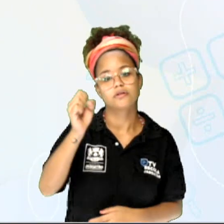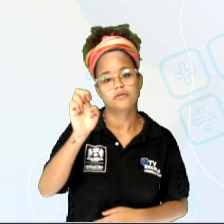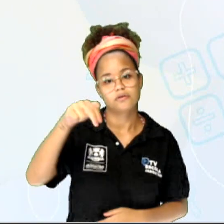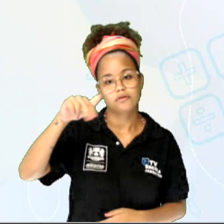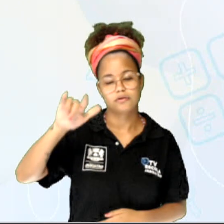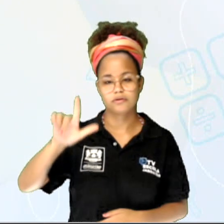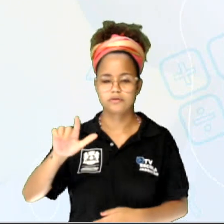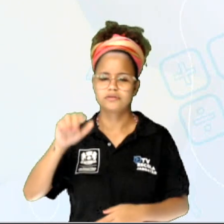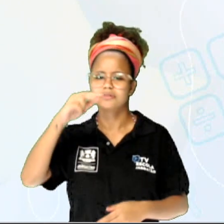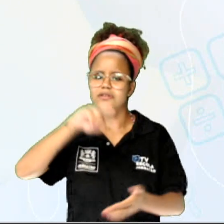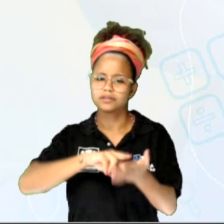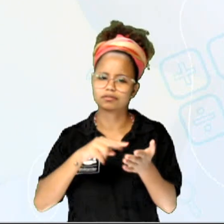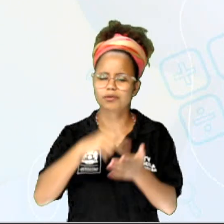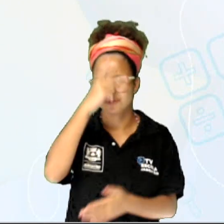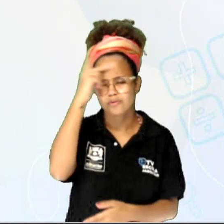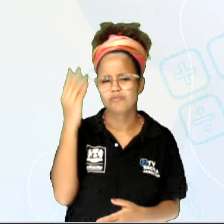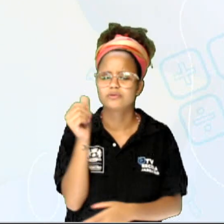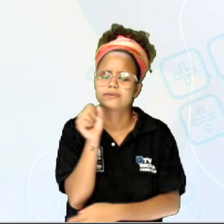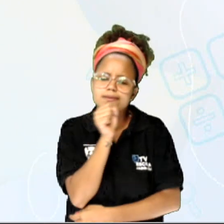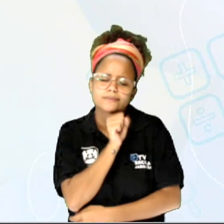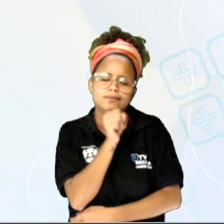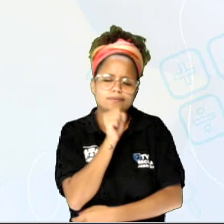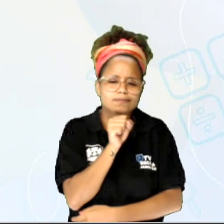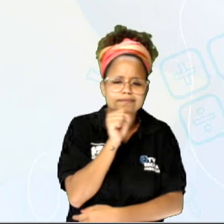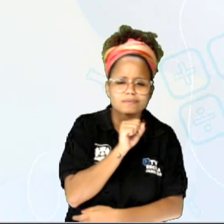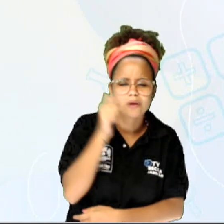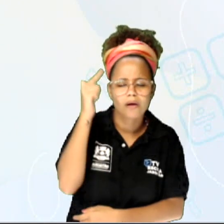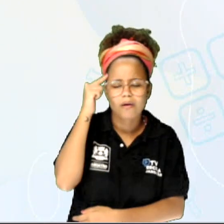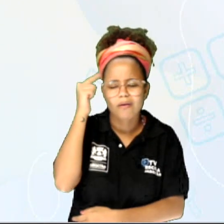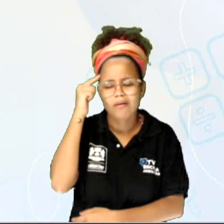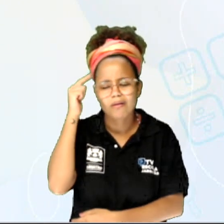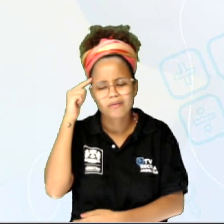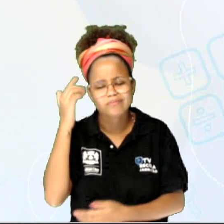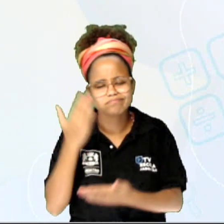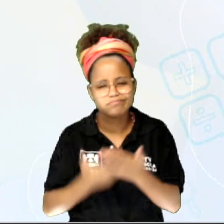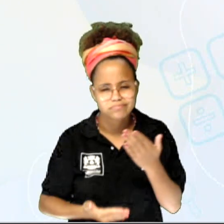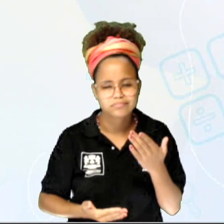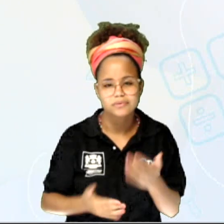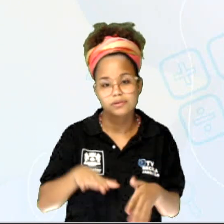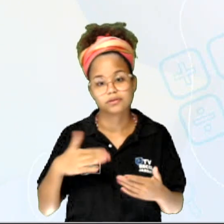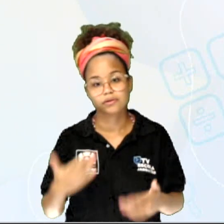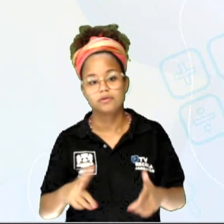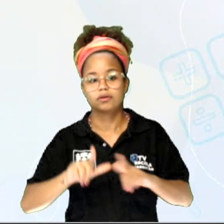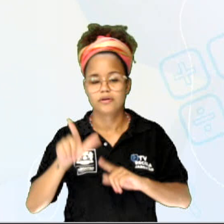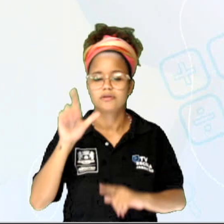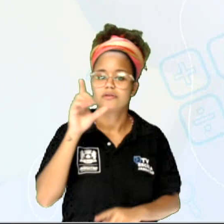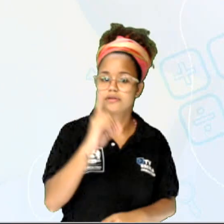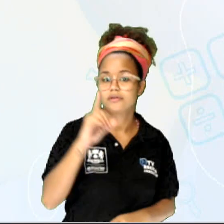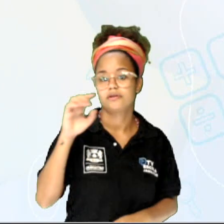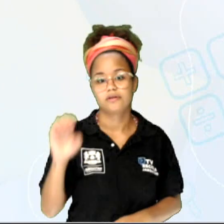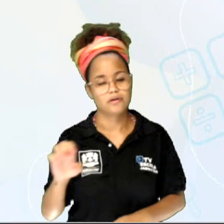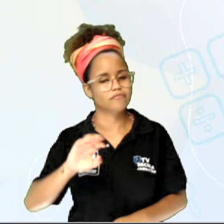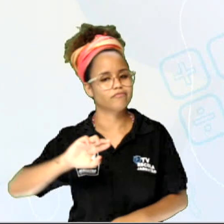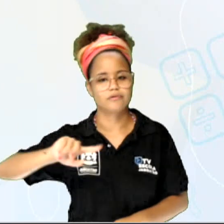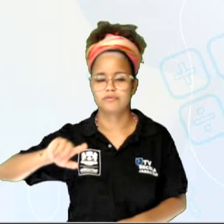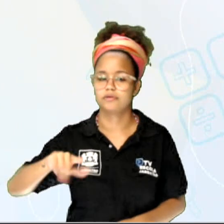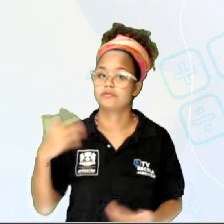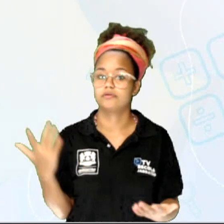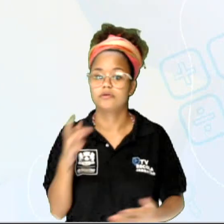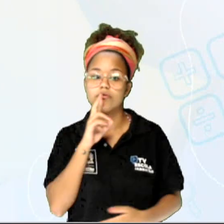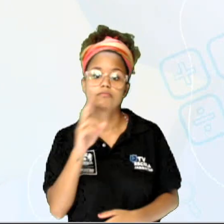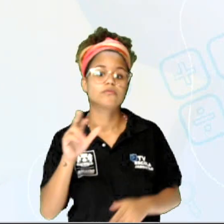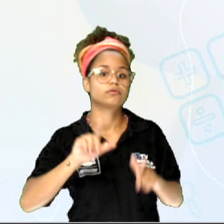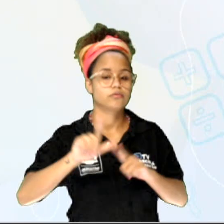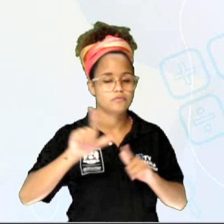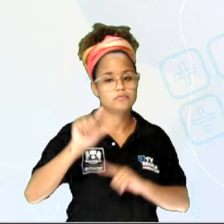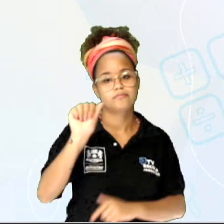pessoa muito velha que está perdendo a consciência. Portanto, os itens D e E são cartas fora do baralho. Realmente a nossa resposta aí fica